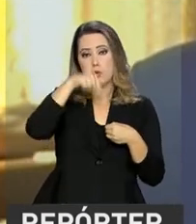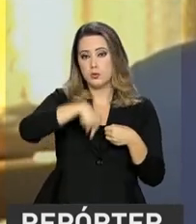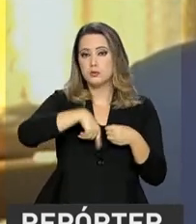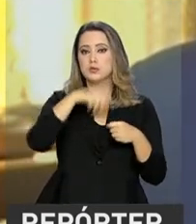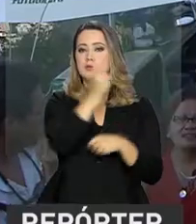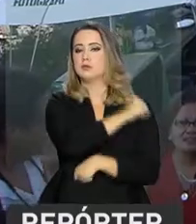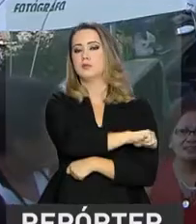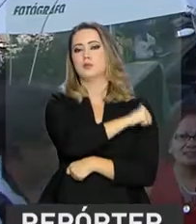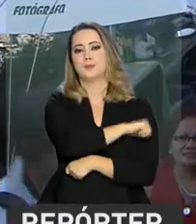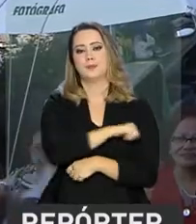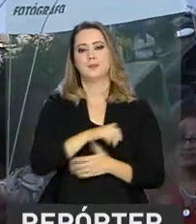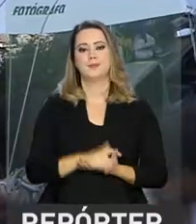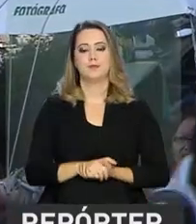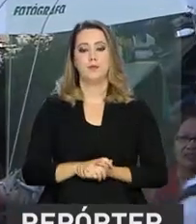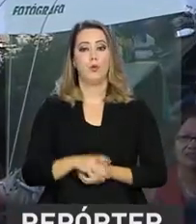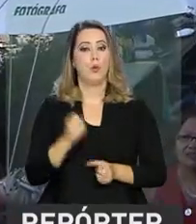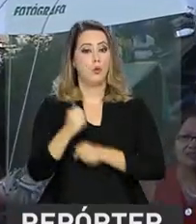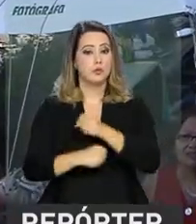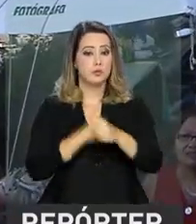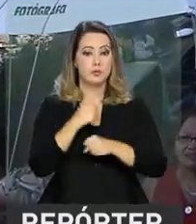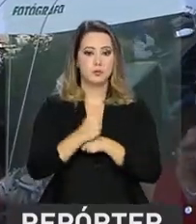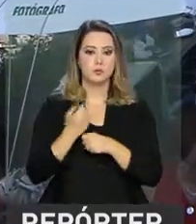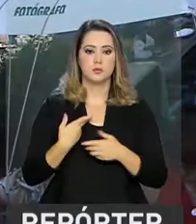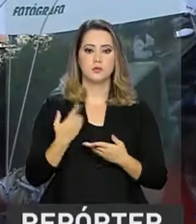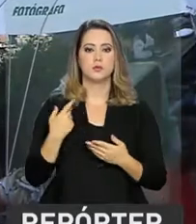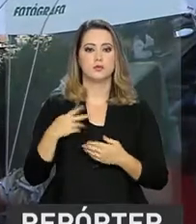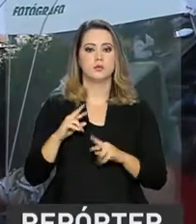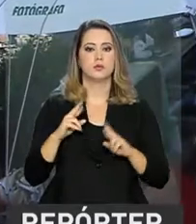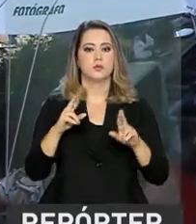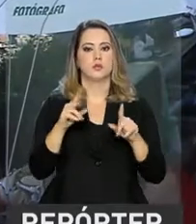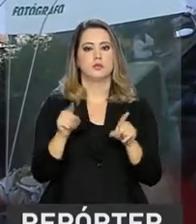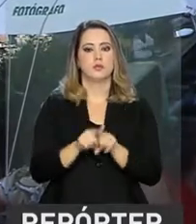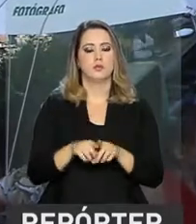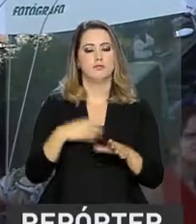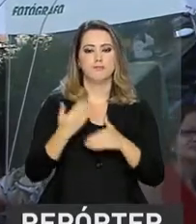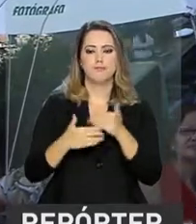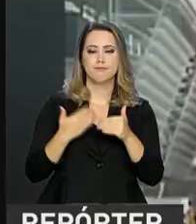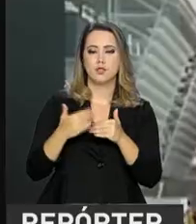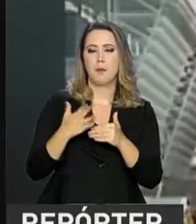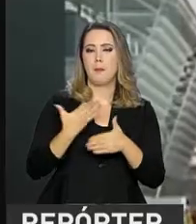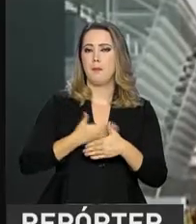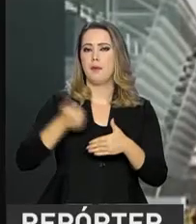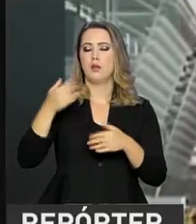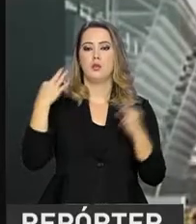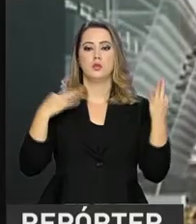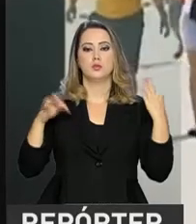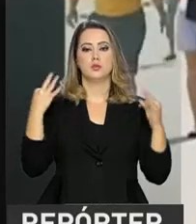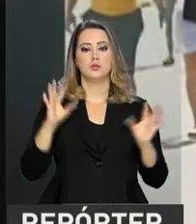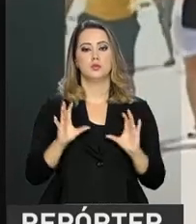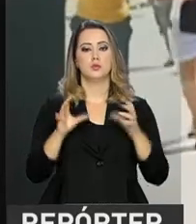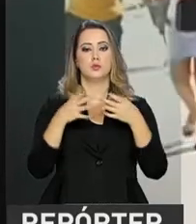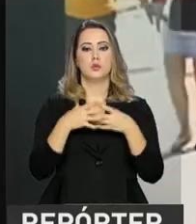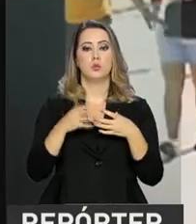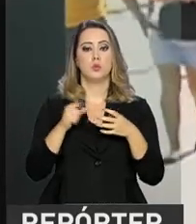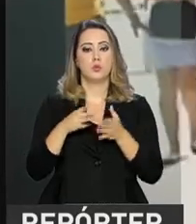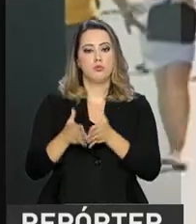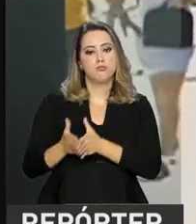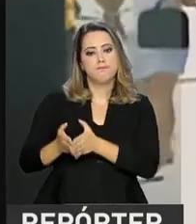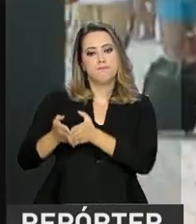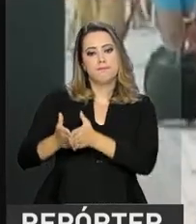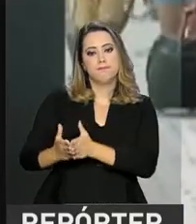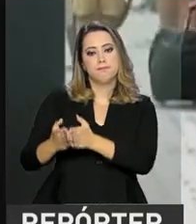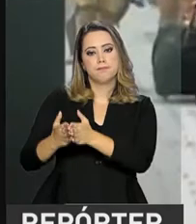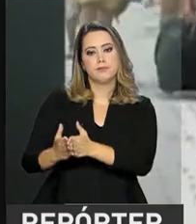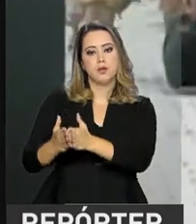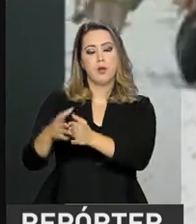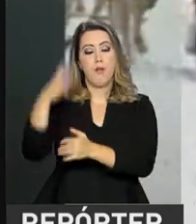para o Rio de Janeiro. Para o ano que vem, a expectativa é de um mercado mais aquecido para o turismo. O destaque vai para o setor de cruzeiros. Segundo